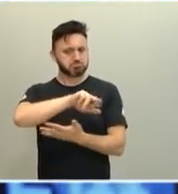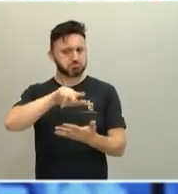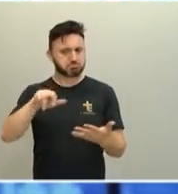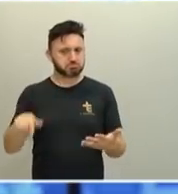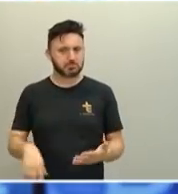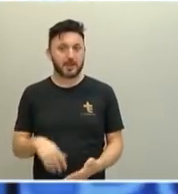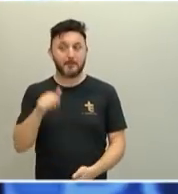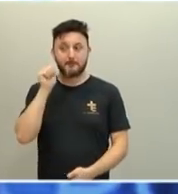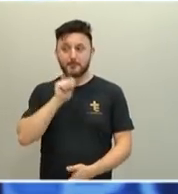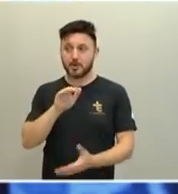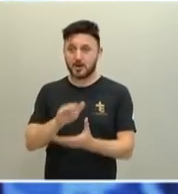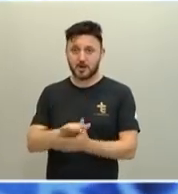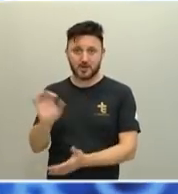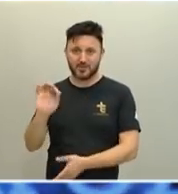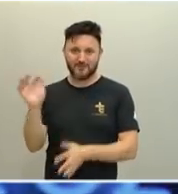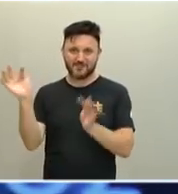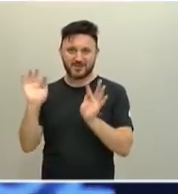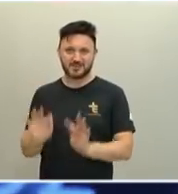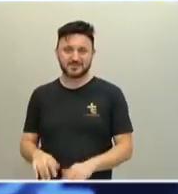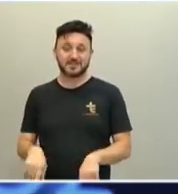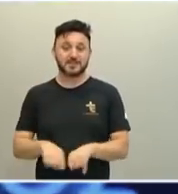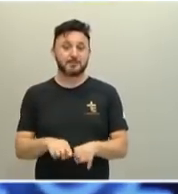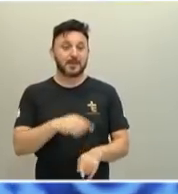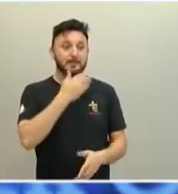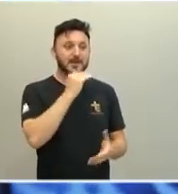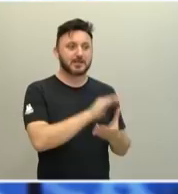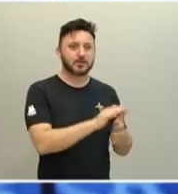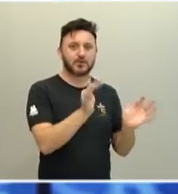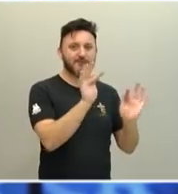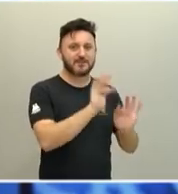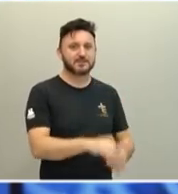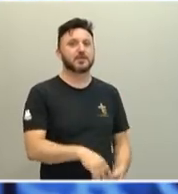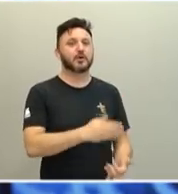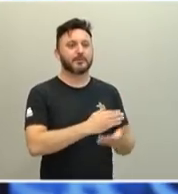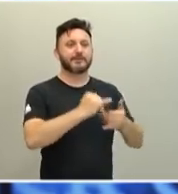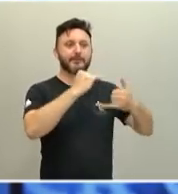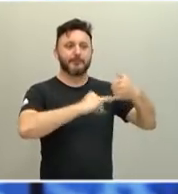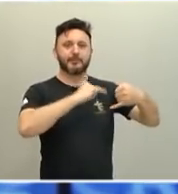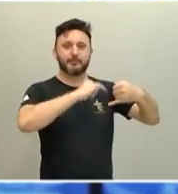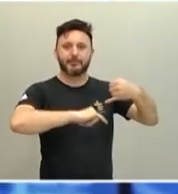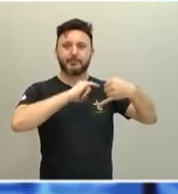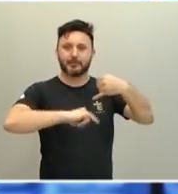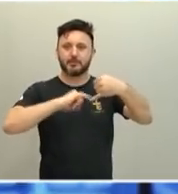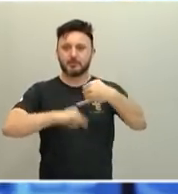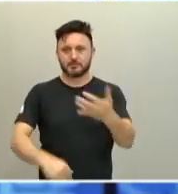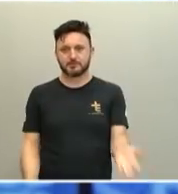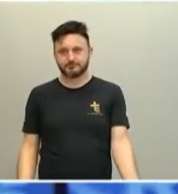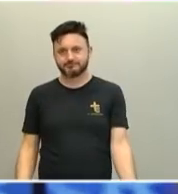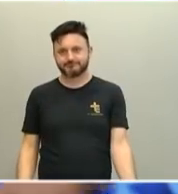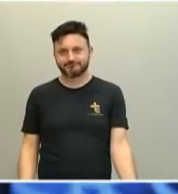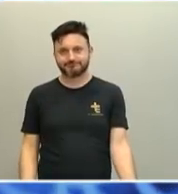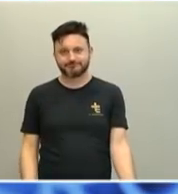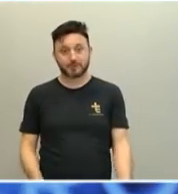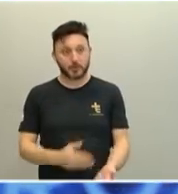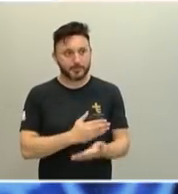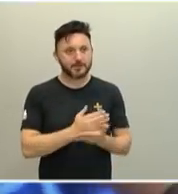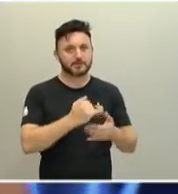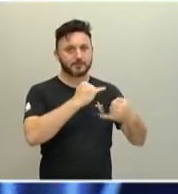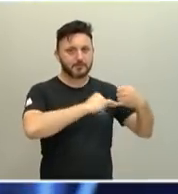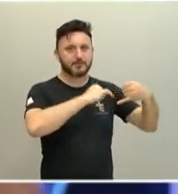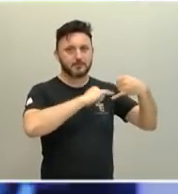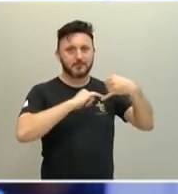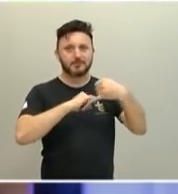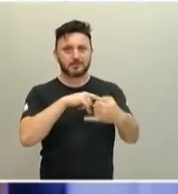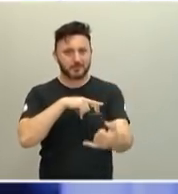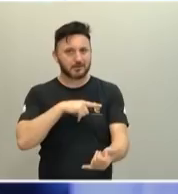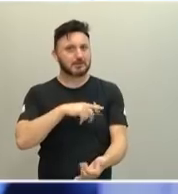não está feliz, o marido não está feliz, então eu vou pegar o marido da outra, o marido do outro. Vou pegar a mulher do outro, vou pegar a esposa do outro, vou pegar o